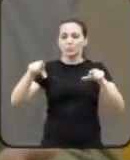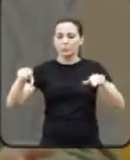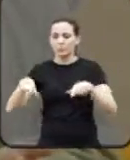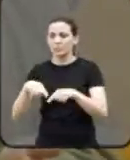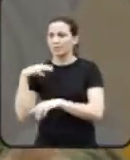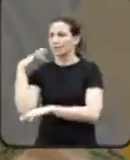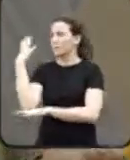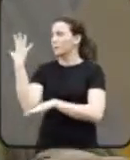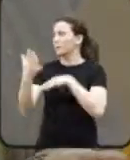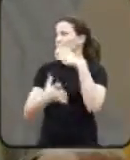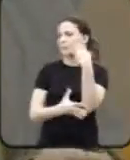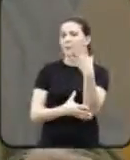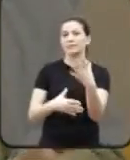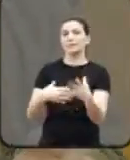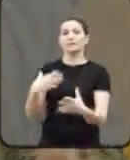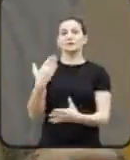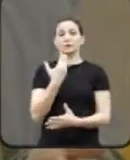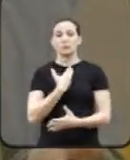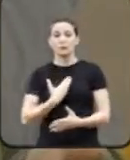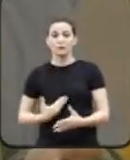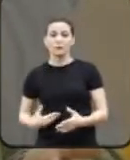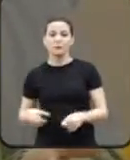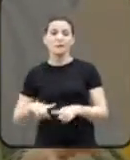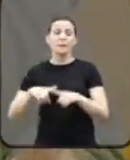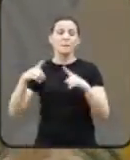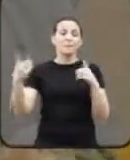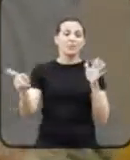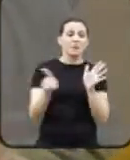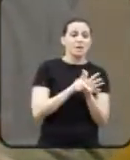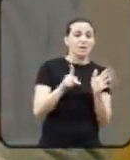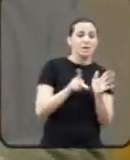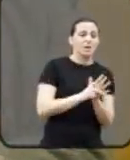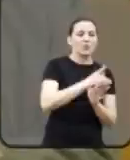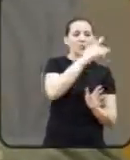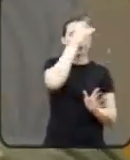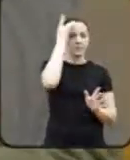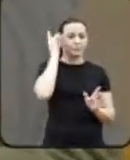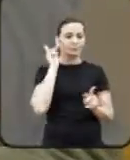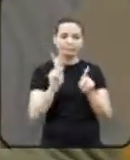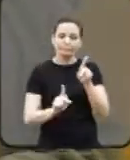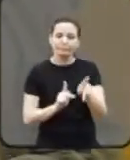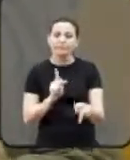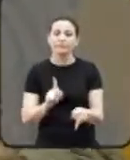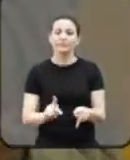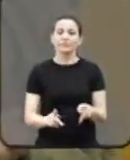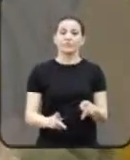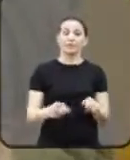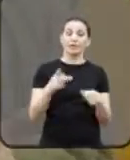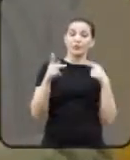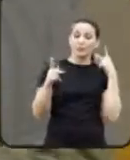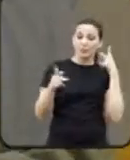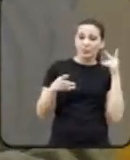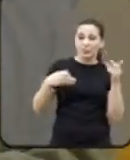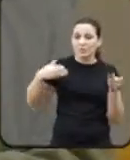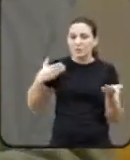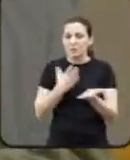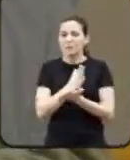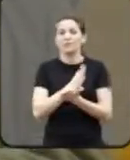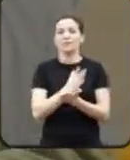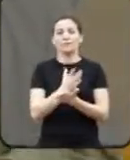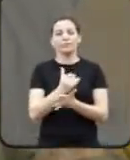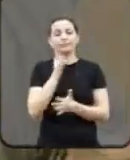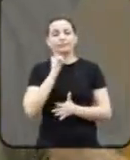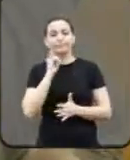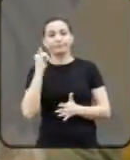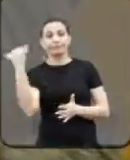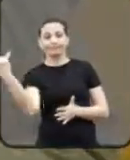uma área que é uma praça pública, uma futura praça pública, que a área não era da prefeitura, mas sim da própria população. Mas